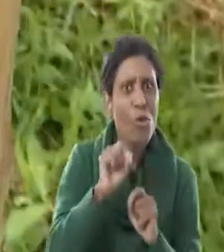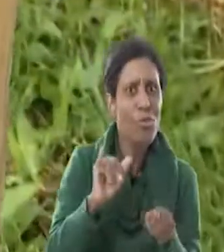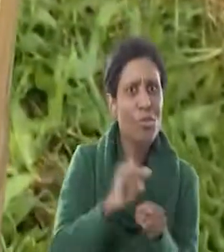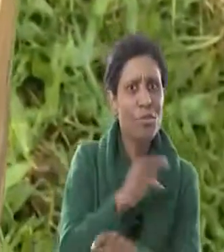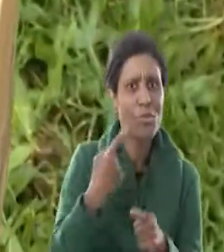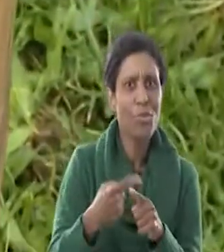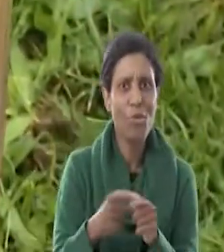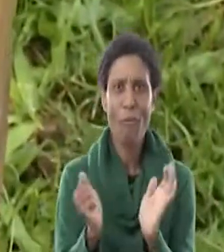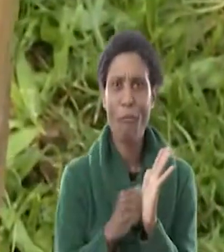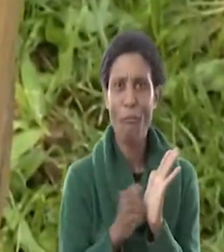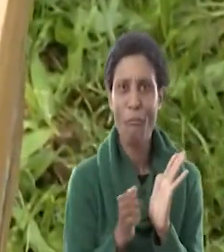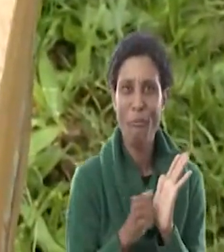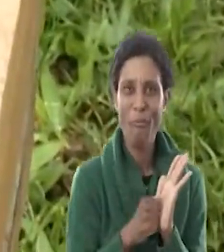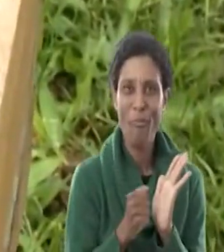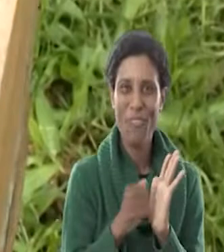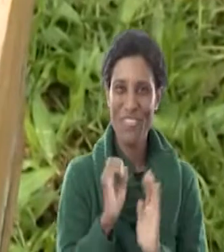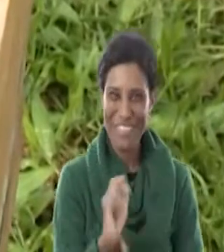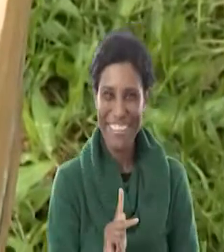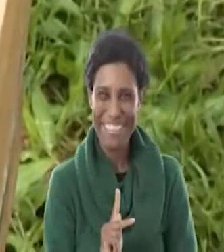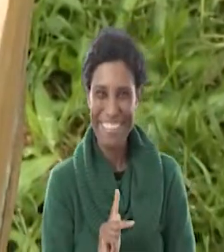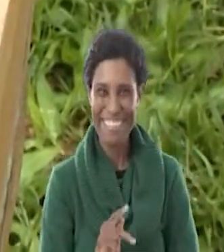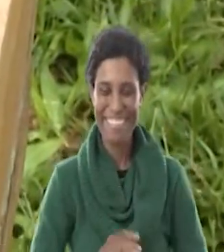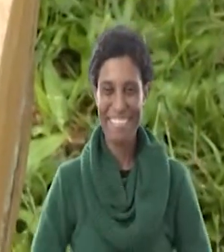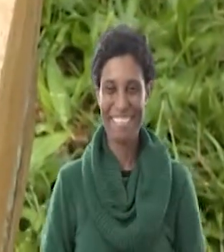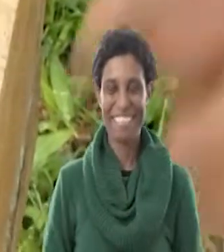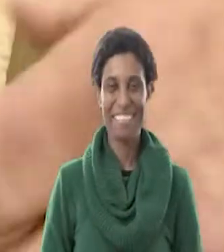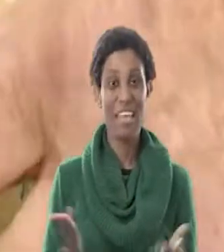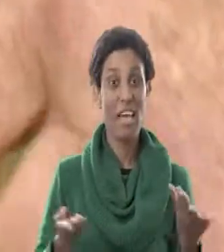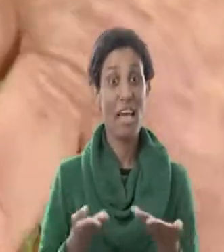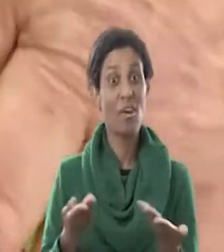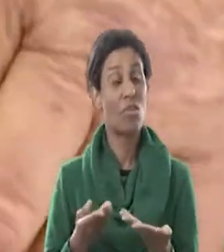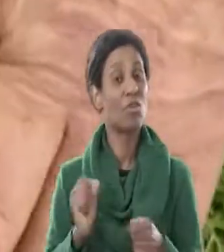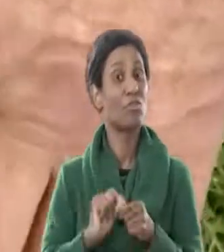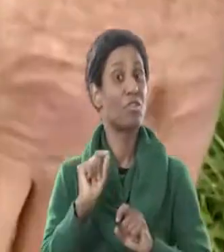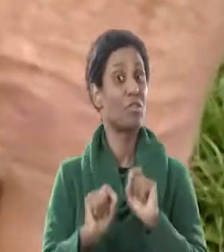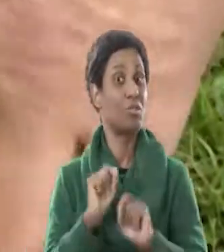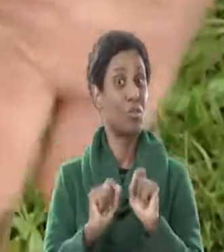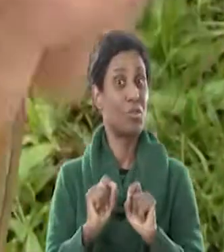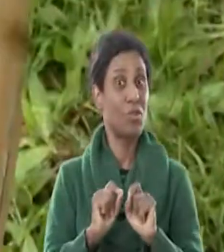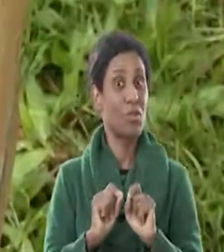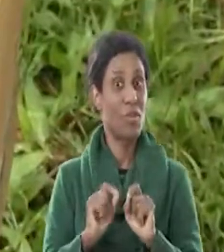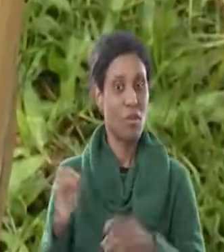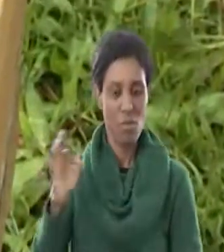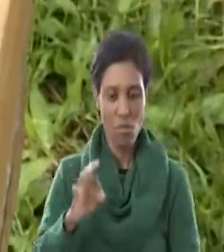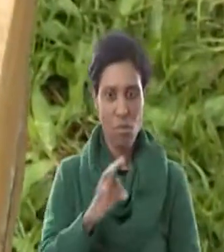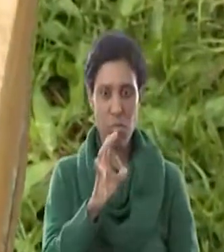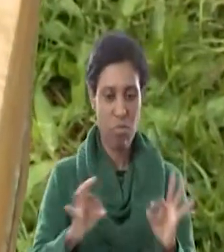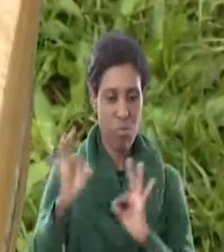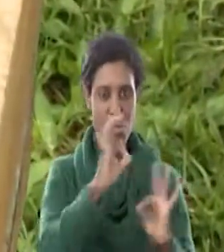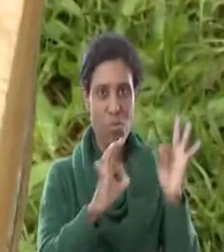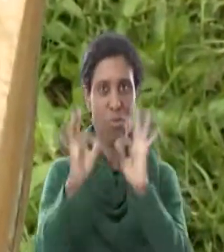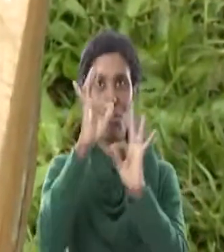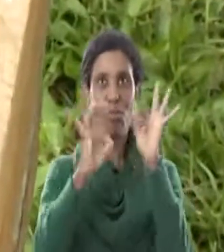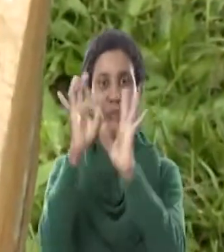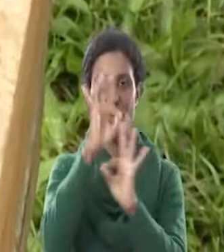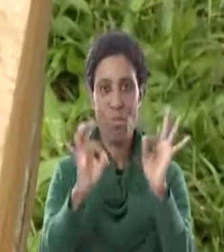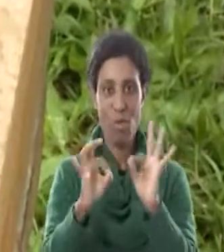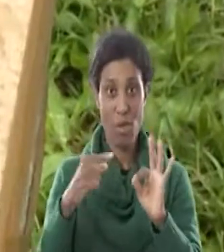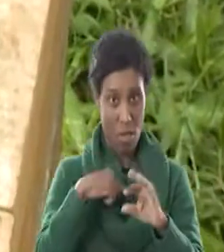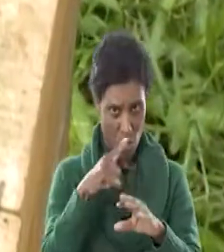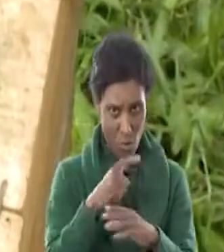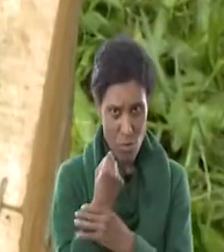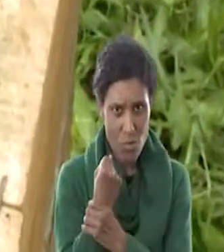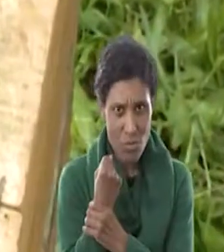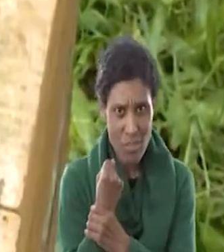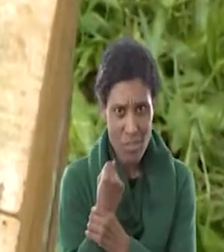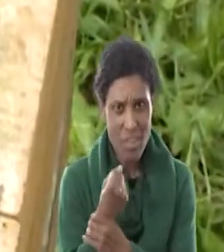está acontecendo, porque alguém bateu na moradia delas, tá certo? Tá. E agora eu vou fazer com que bastante abelhas voam mais pra rua ainda, né? E eu